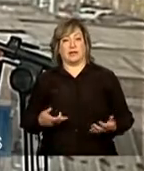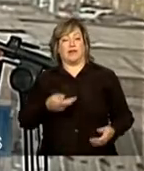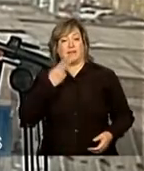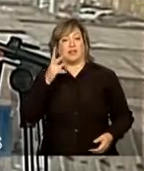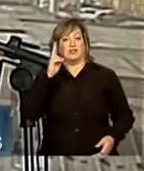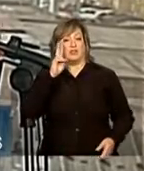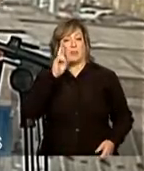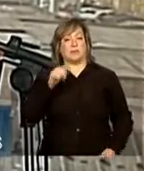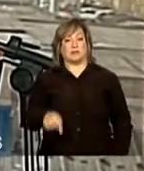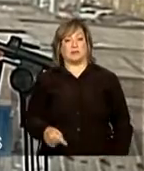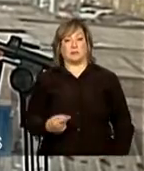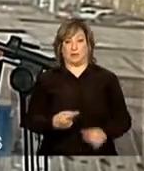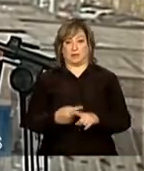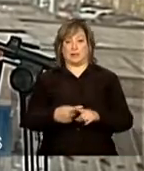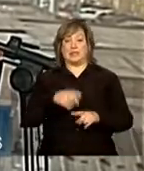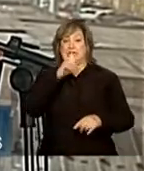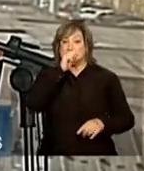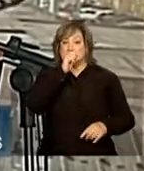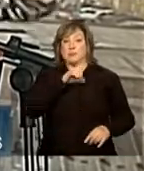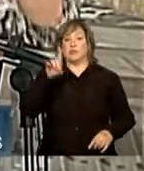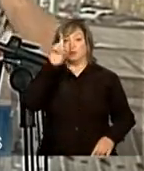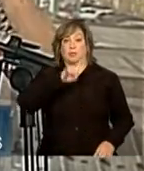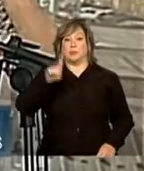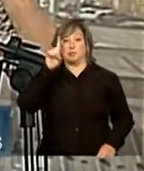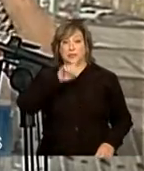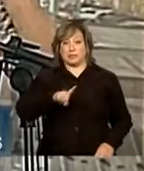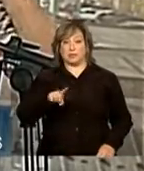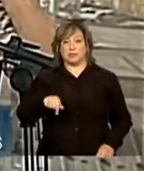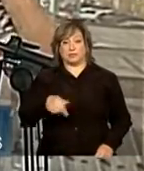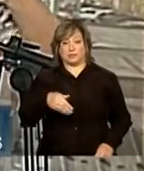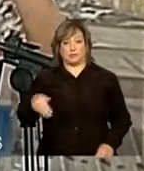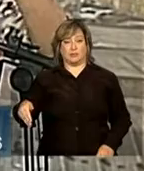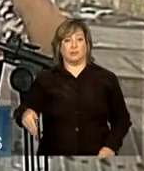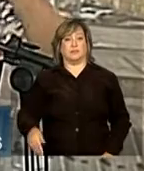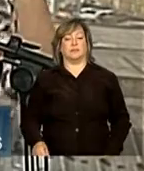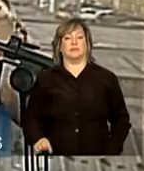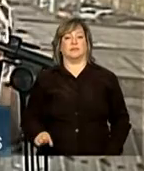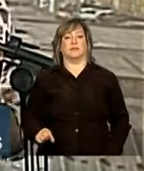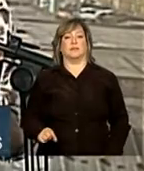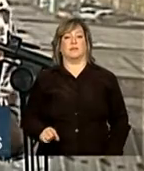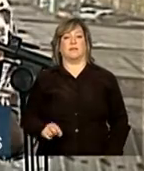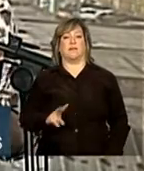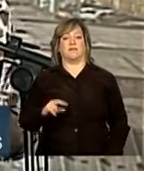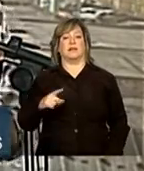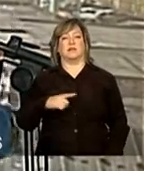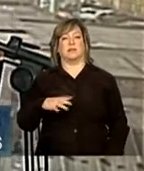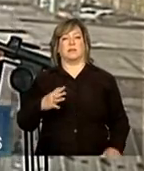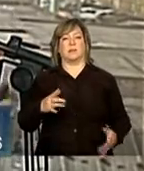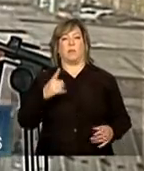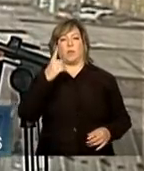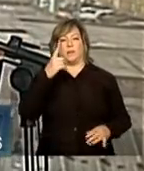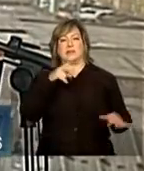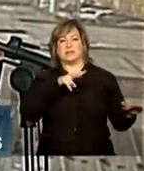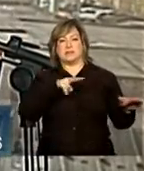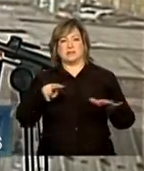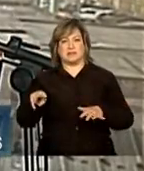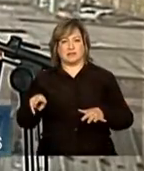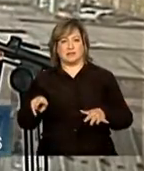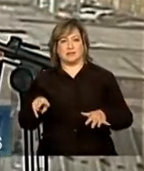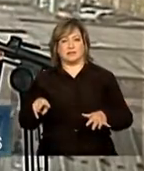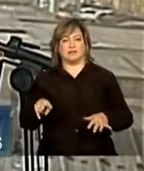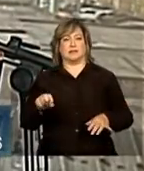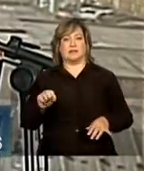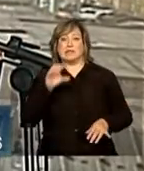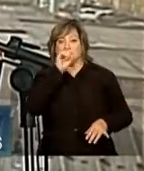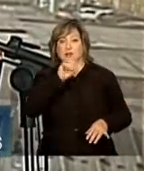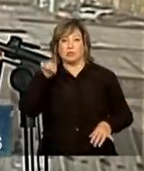falar sobre isso, porque sábado e domingo, portanto, há praticamente uma semana, eles